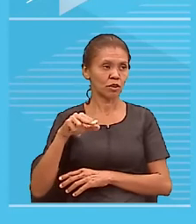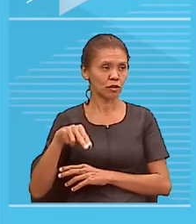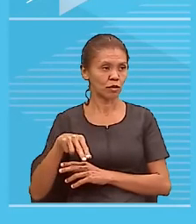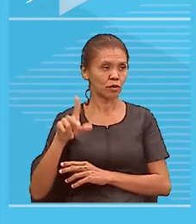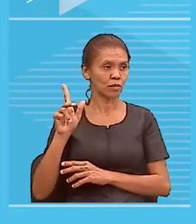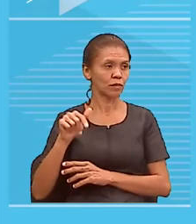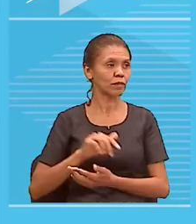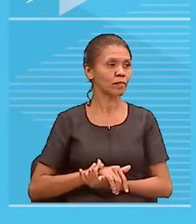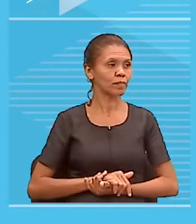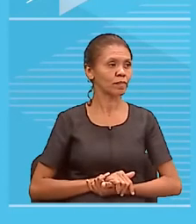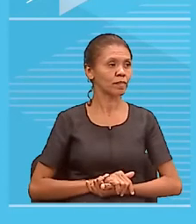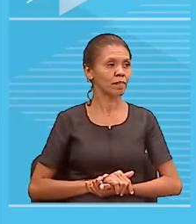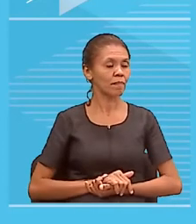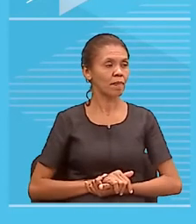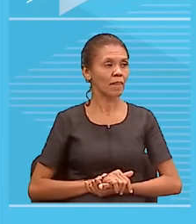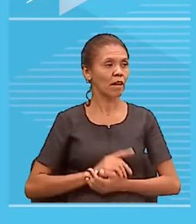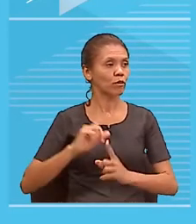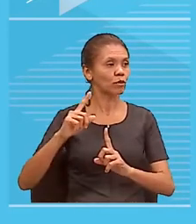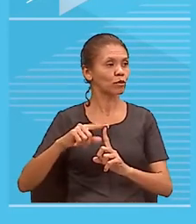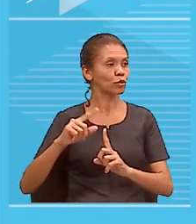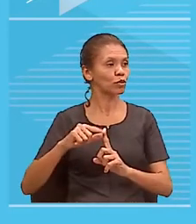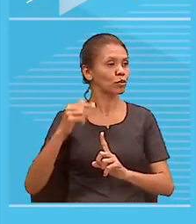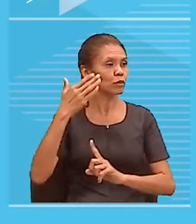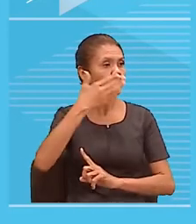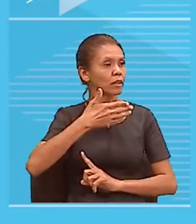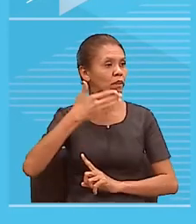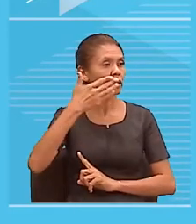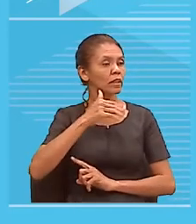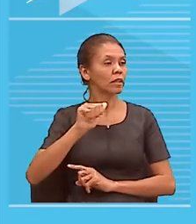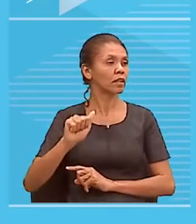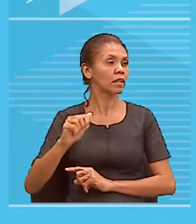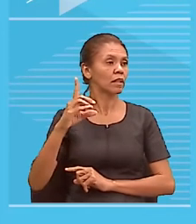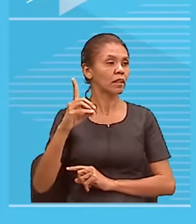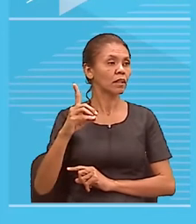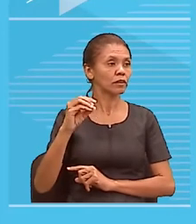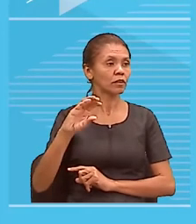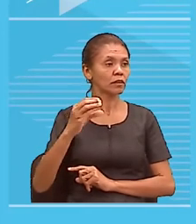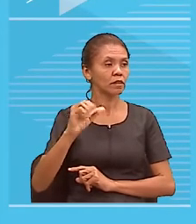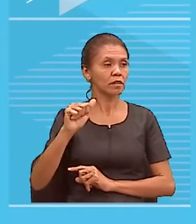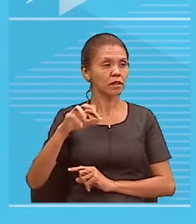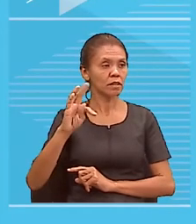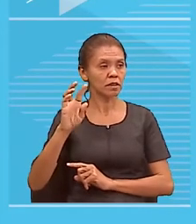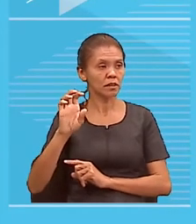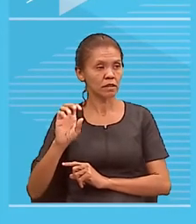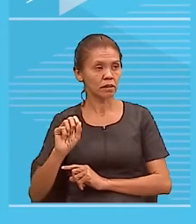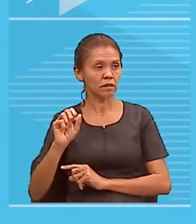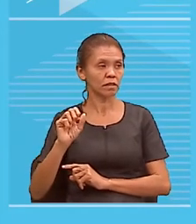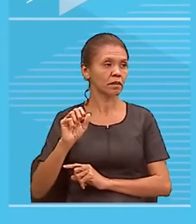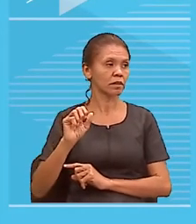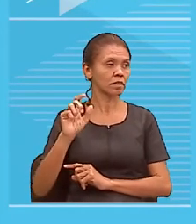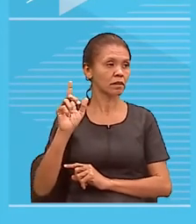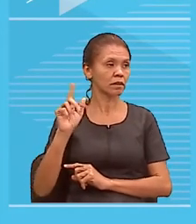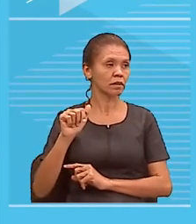e aí quem são eles melhor o bom é que eles o valor calórico